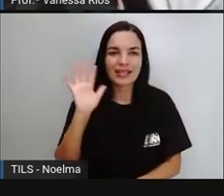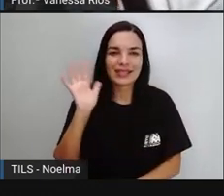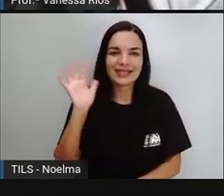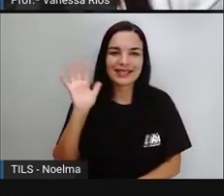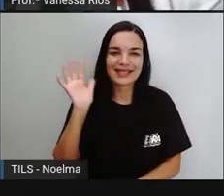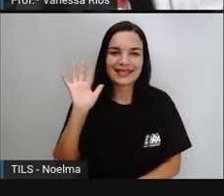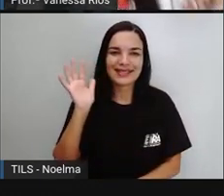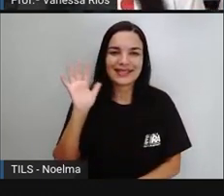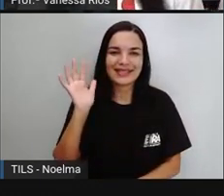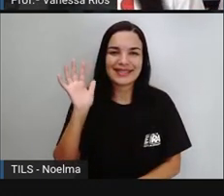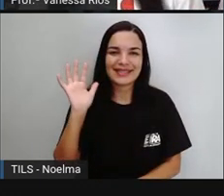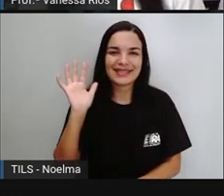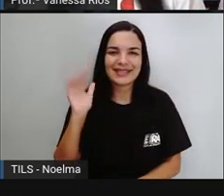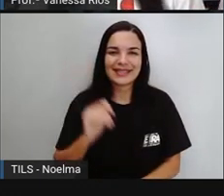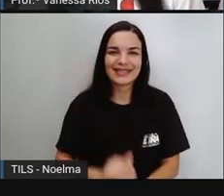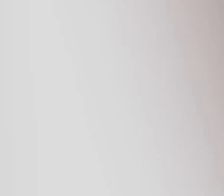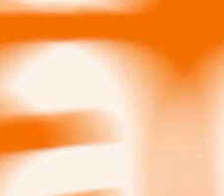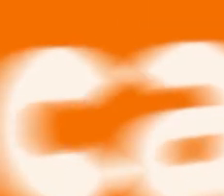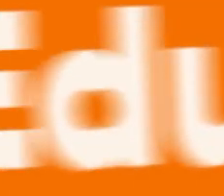Tchau, tchau.